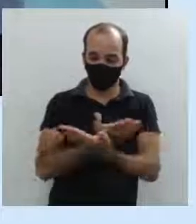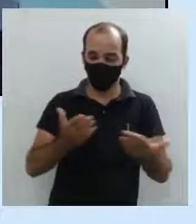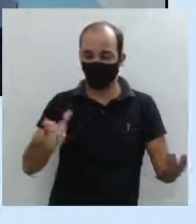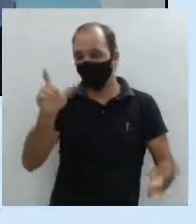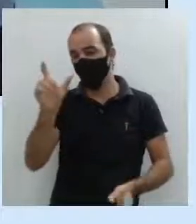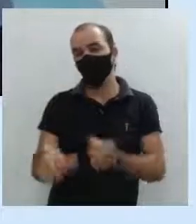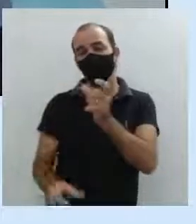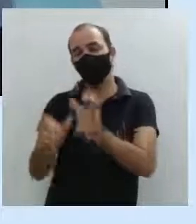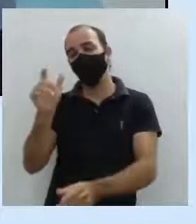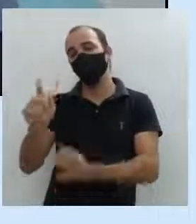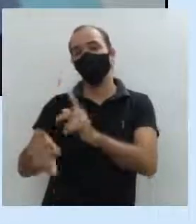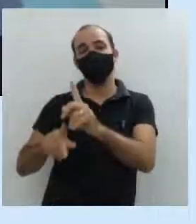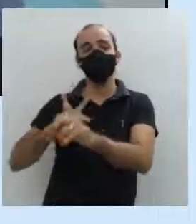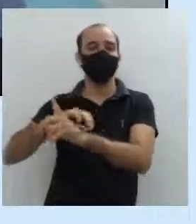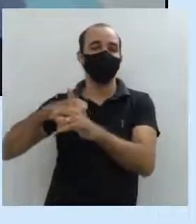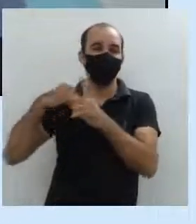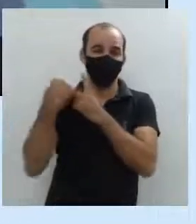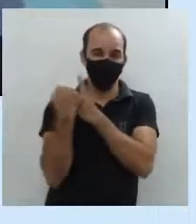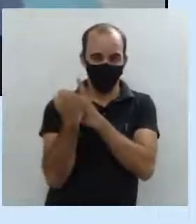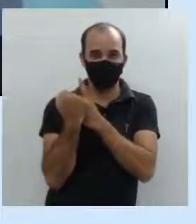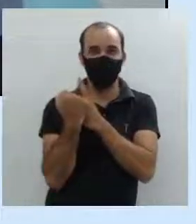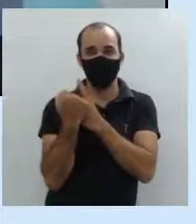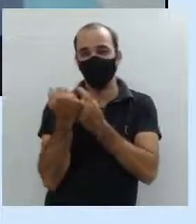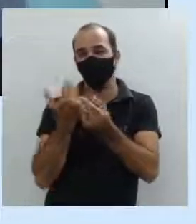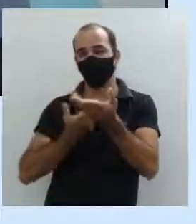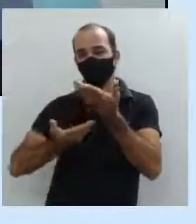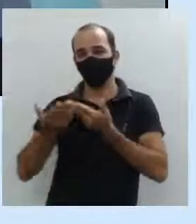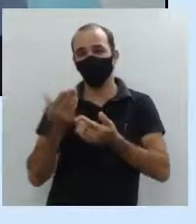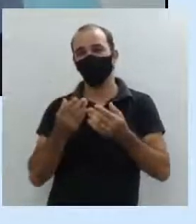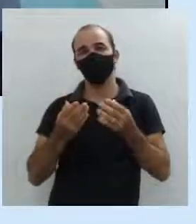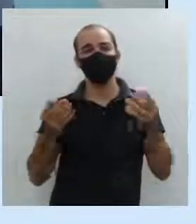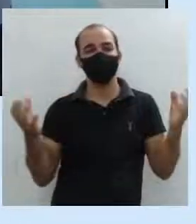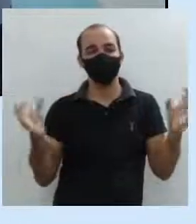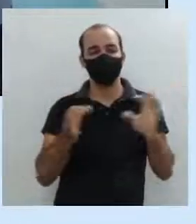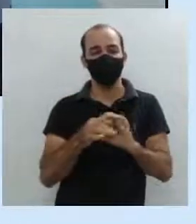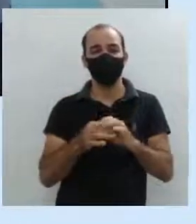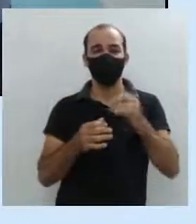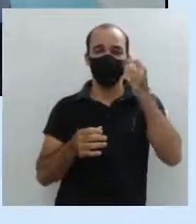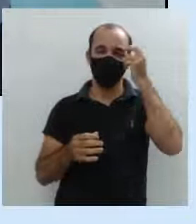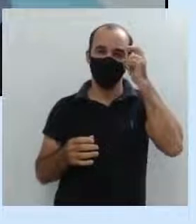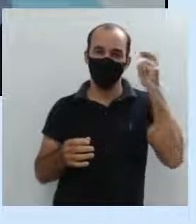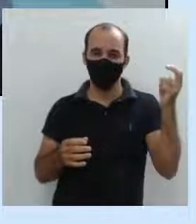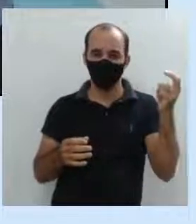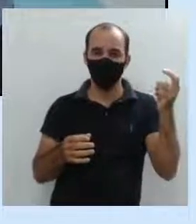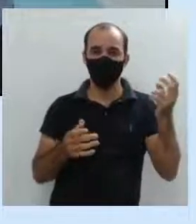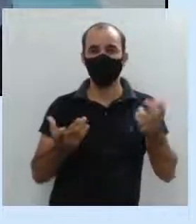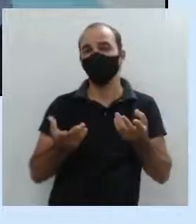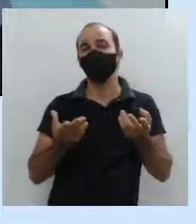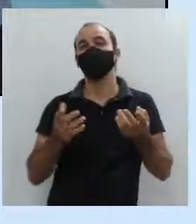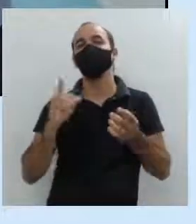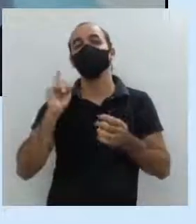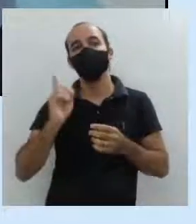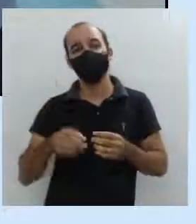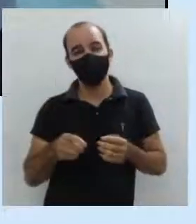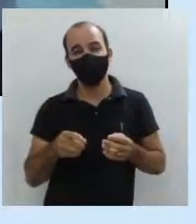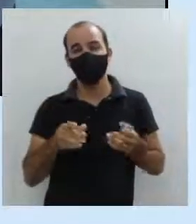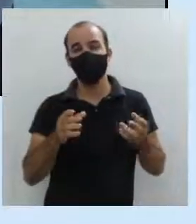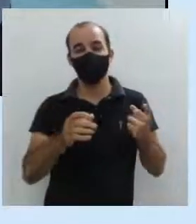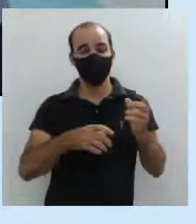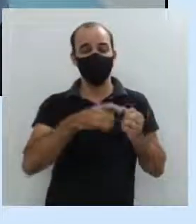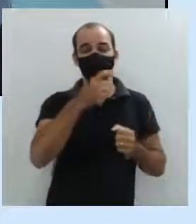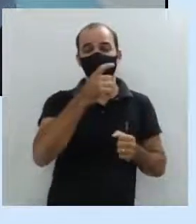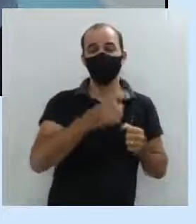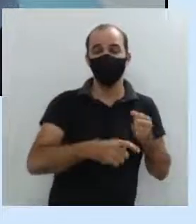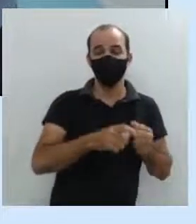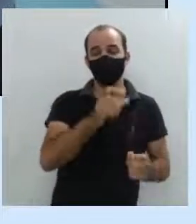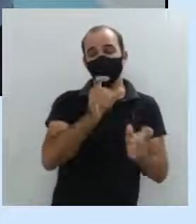cada um, né, de nós que precisamos nos relacionar com ela. Isso tem a ver com a subjetividade, né, com o sujeito